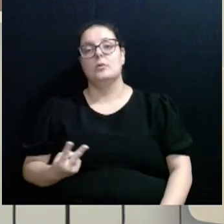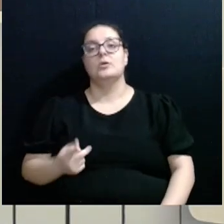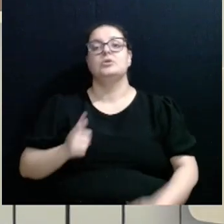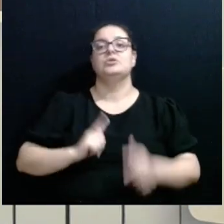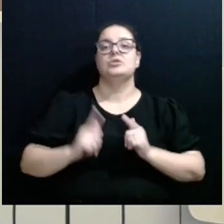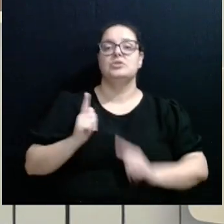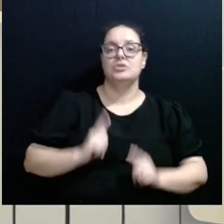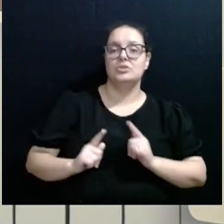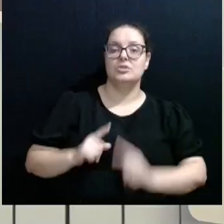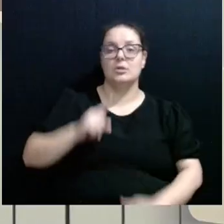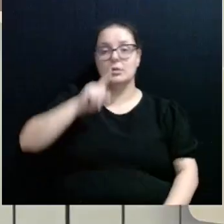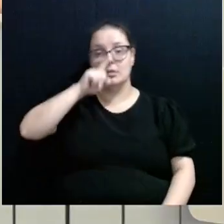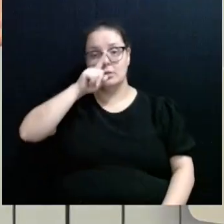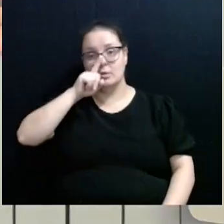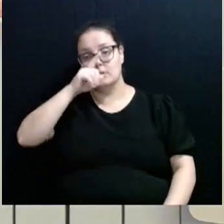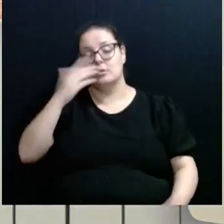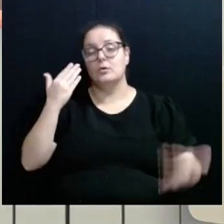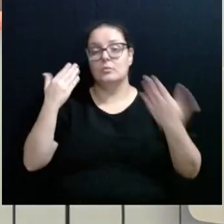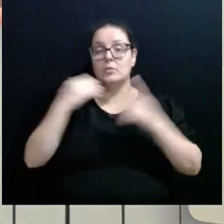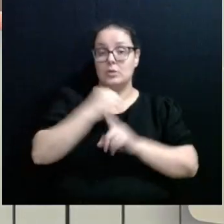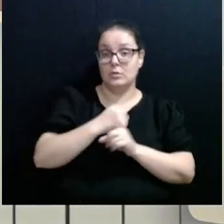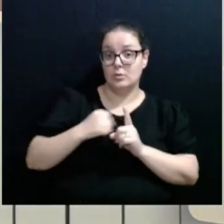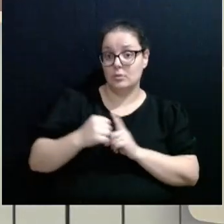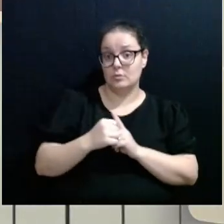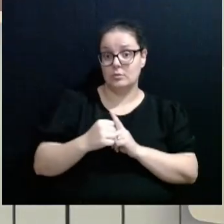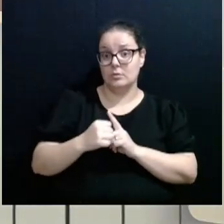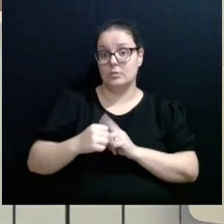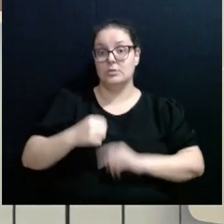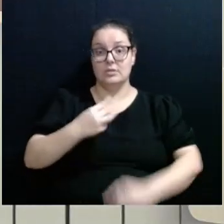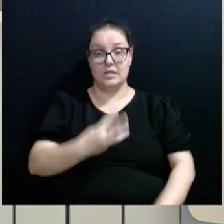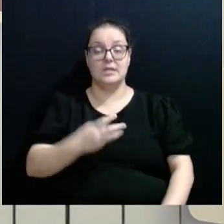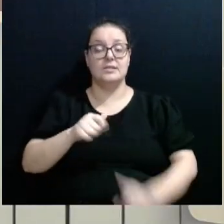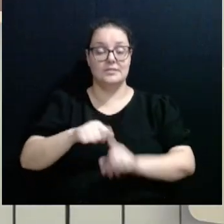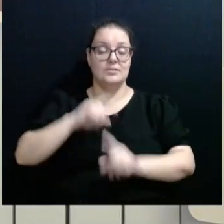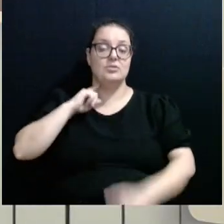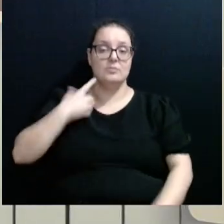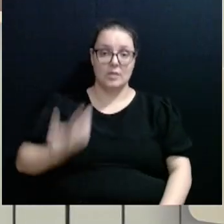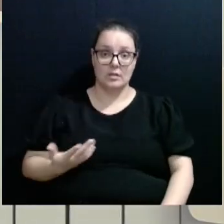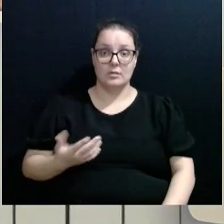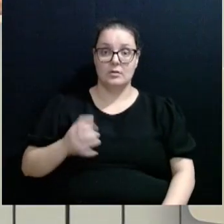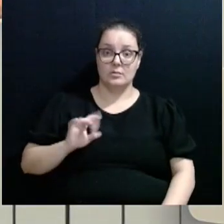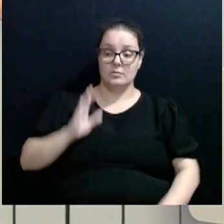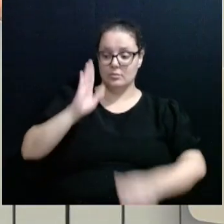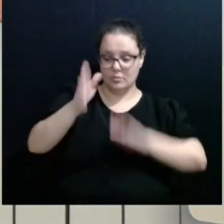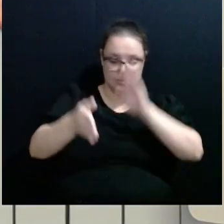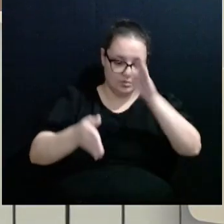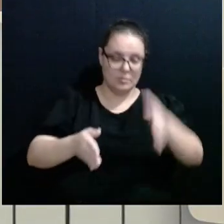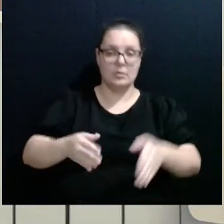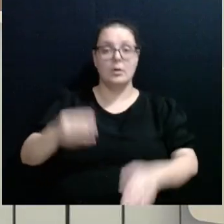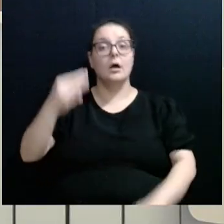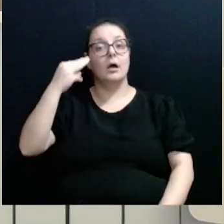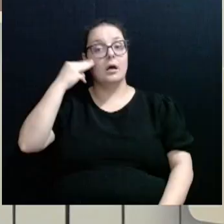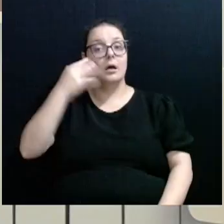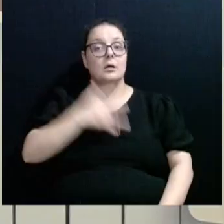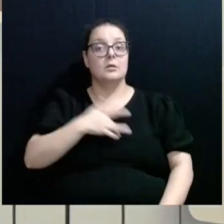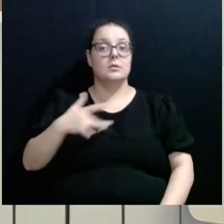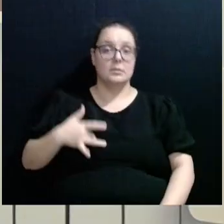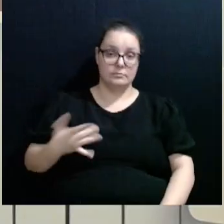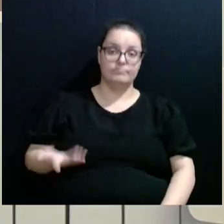riscos psicossociais, os fatores que podem afetar diretamente a saúde mental dos trabalhadores e